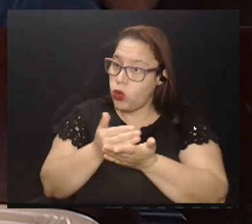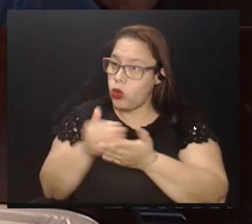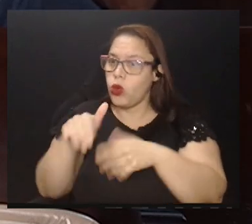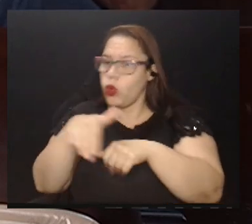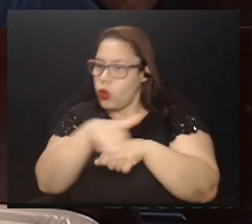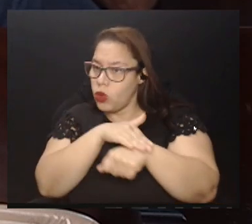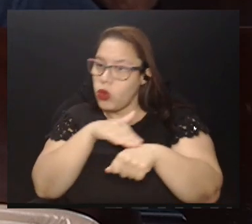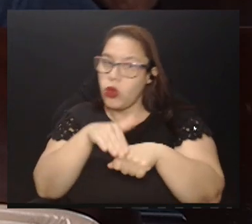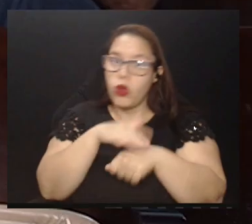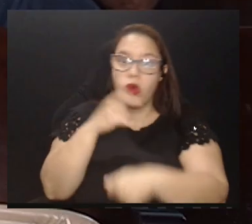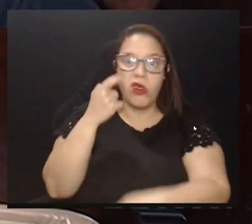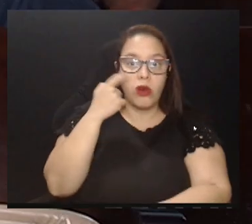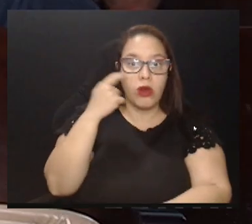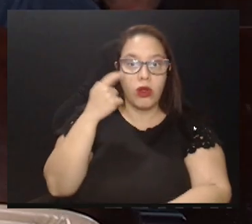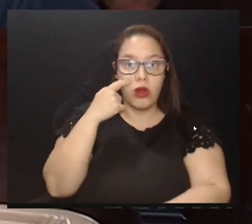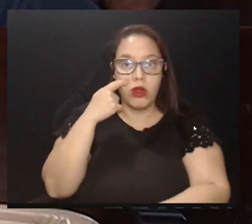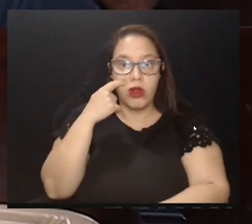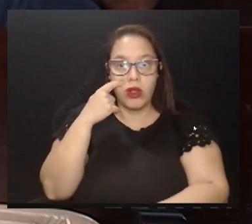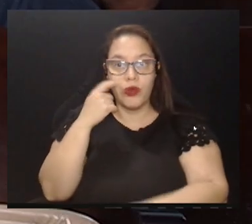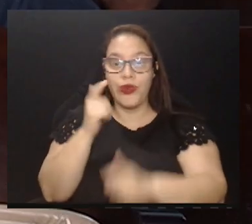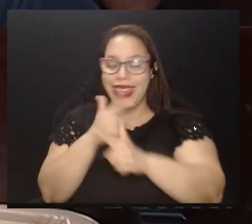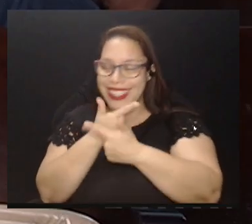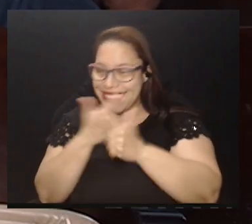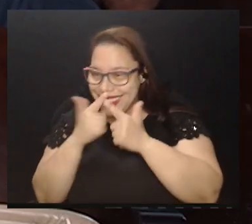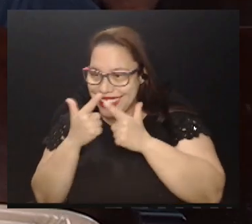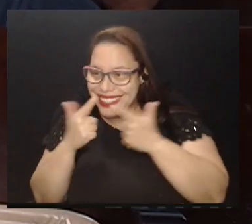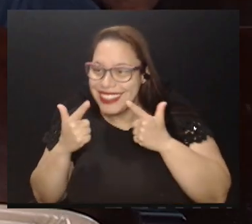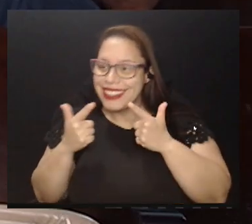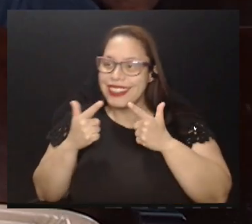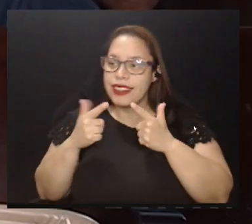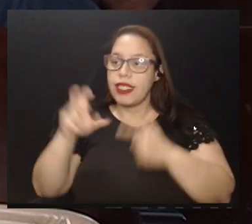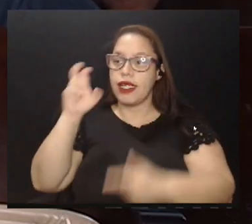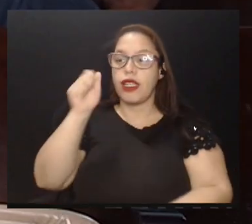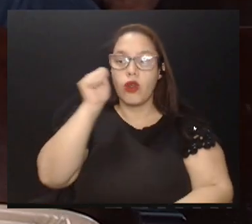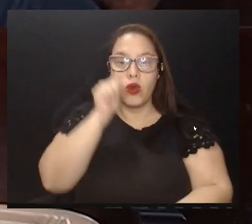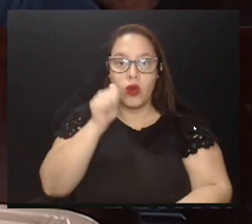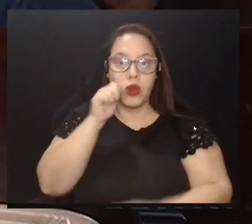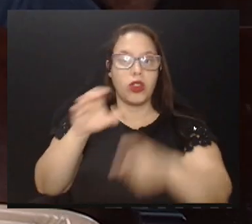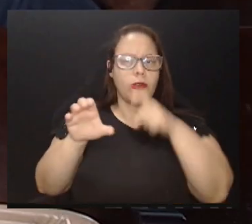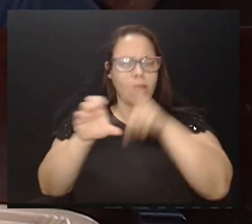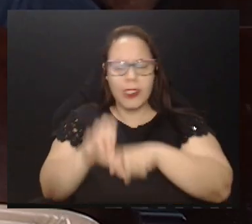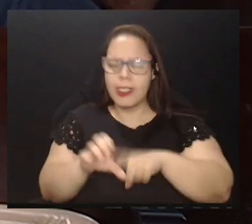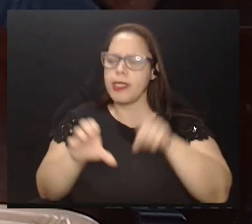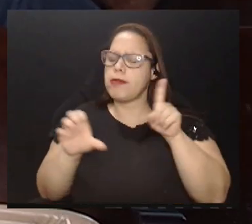uma comédia sobre 5 mulheres independentes e,